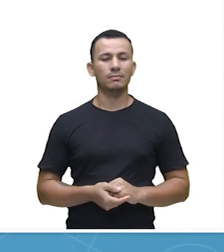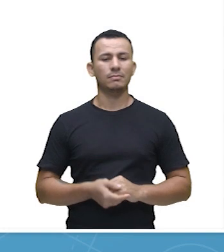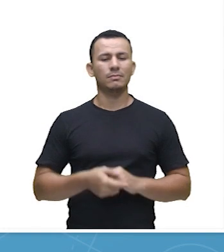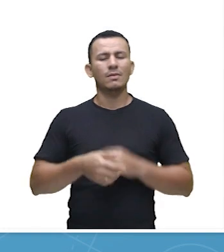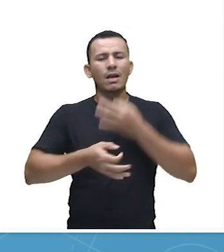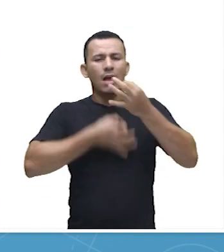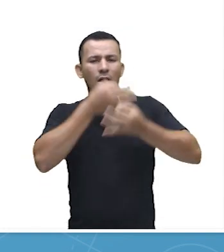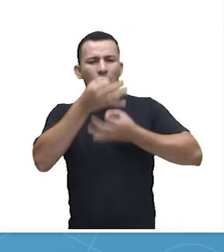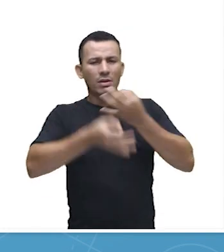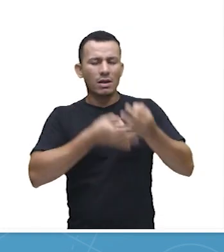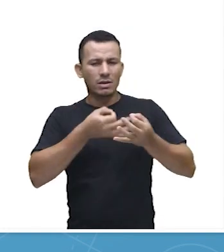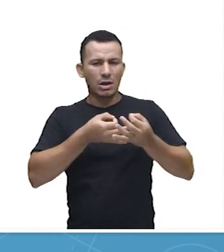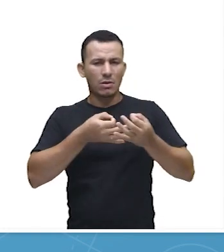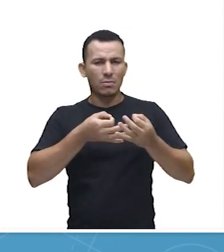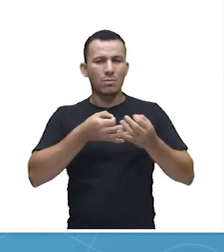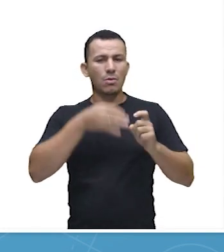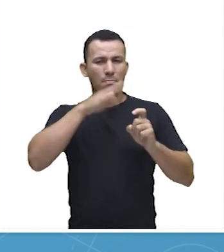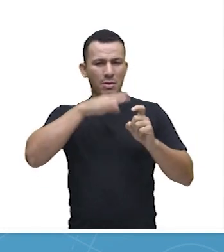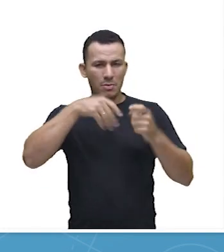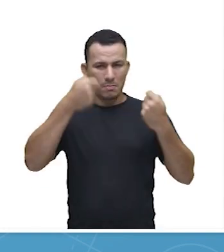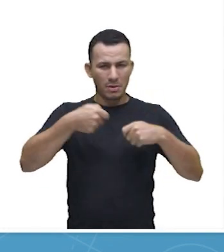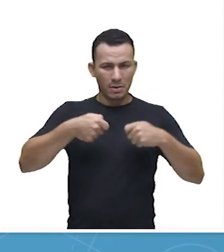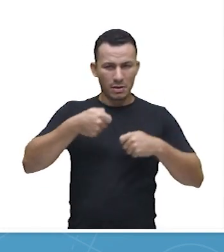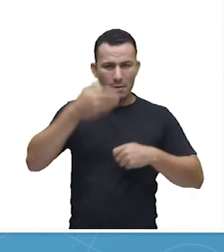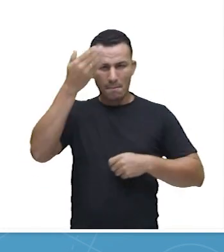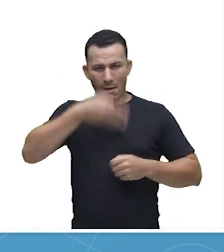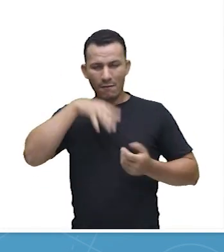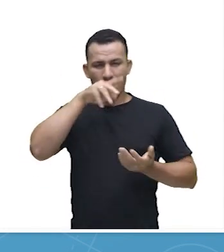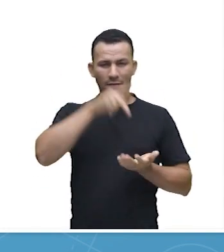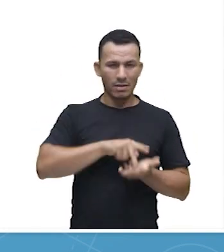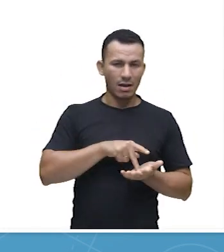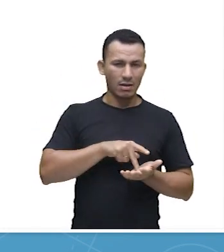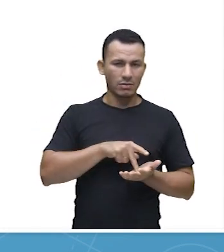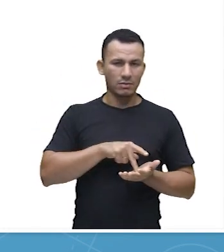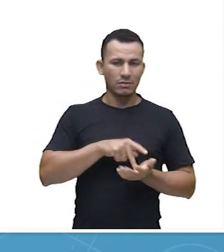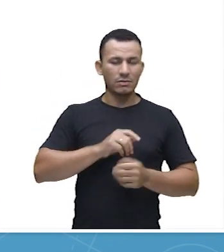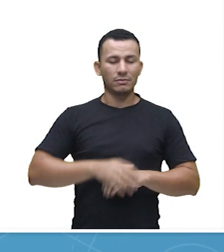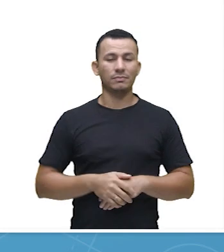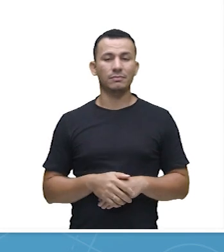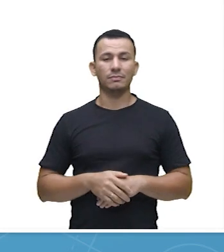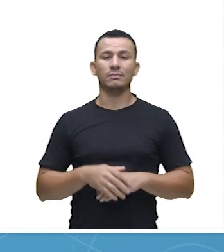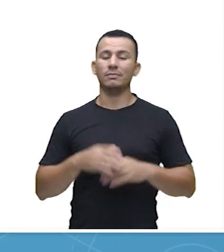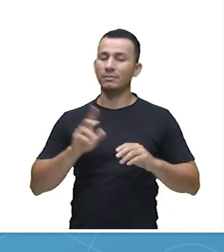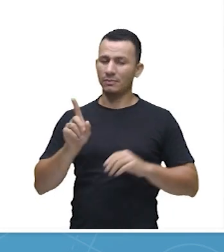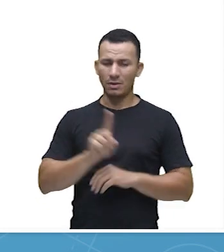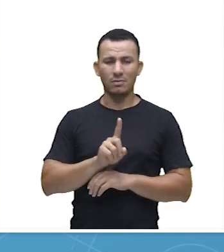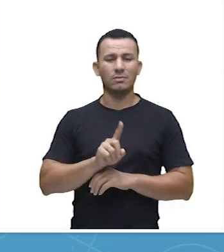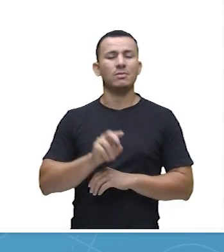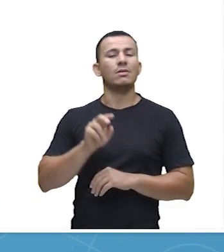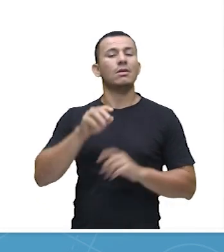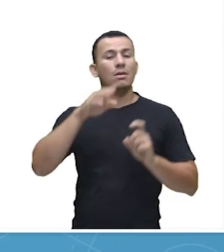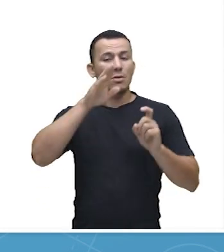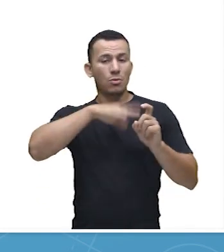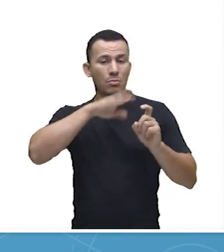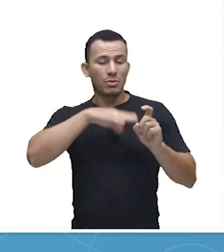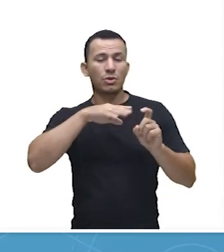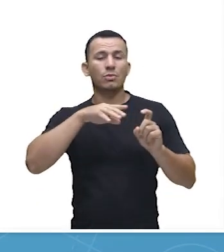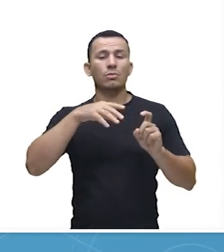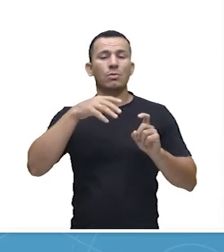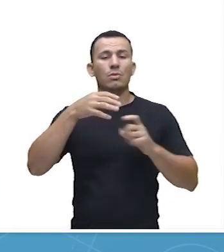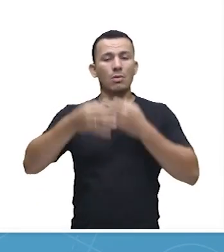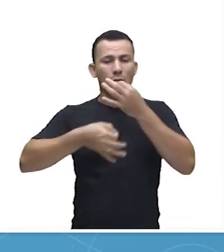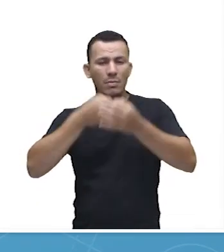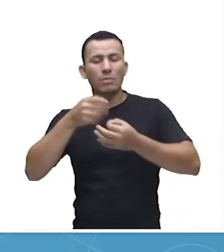mito comprova a verdade? Não. Lembremos que a argumentação do mito ela é uma